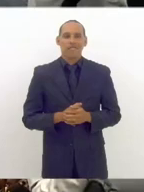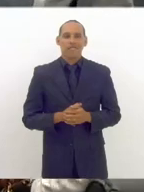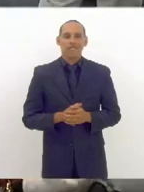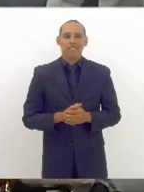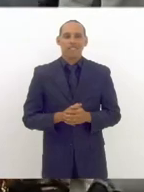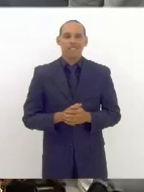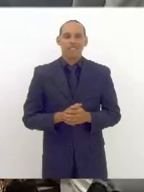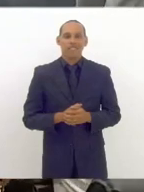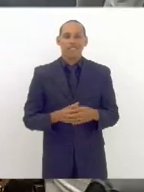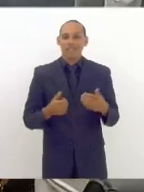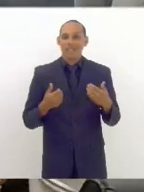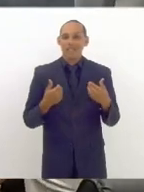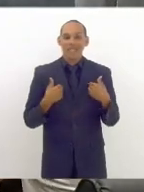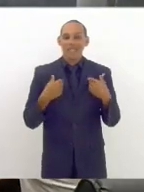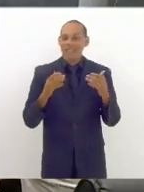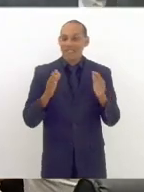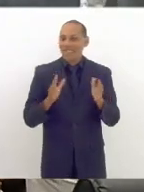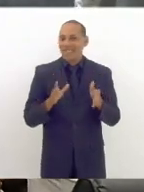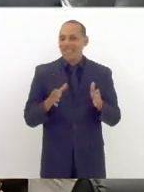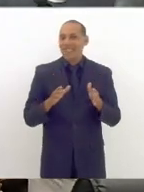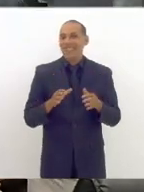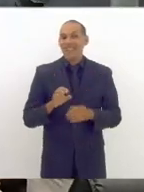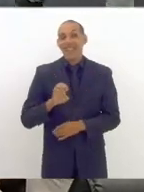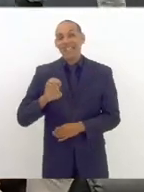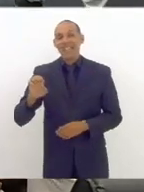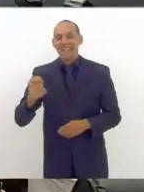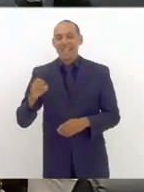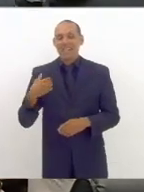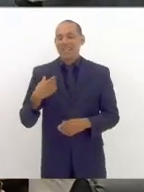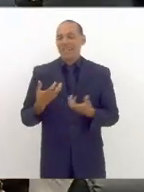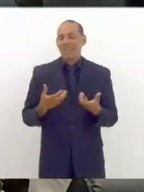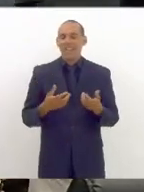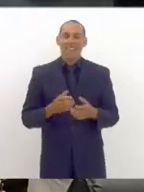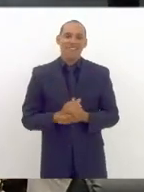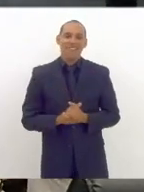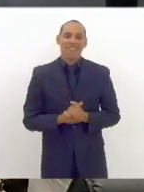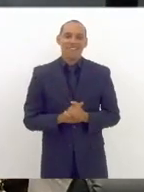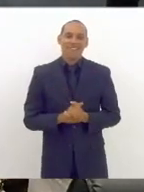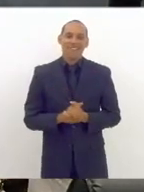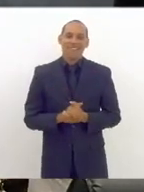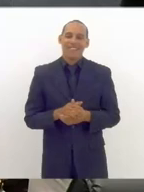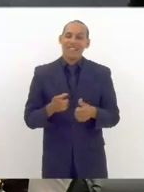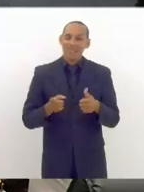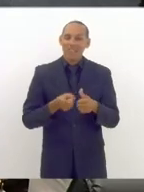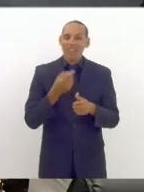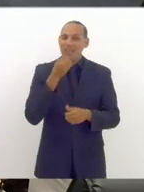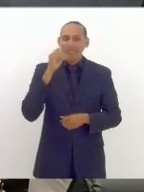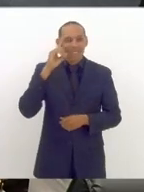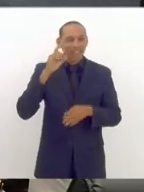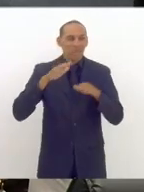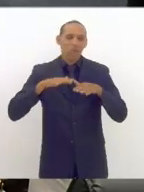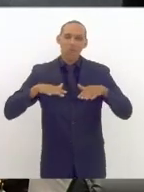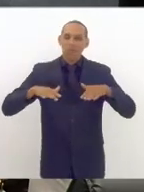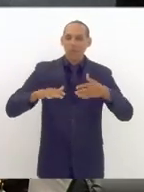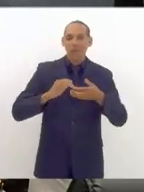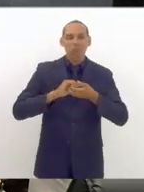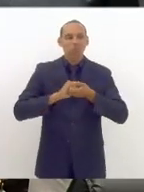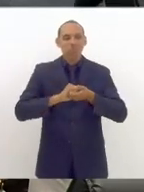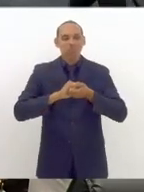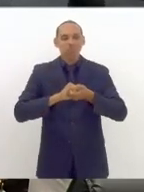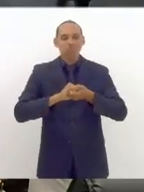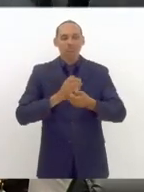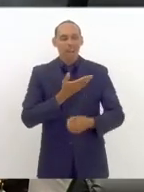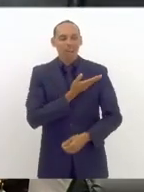André, me coloquei aqui à esquerda de propósito. Primeiro, um bom dia a todos. Saudar aqui